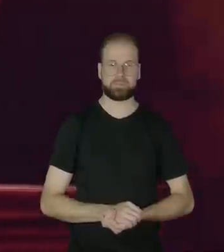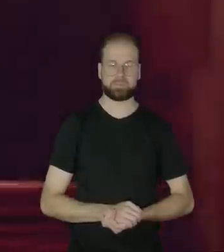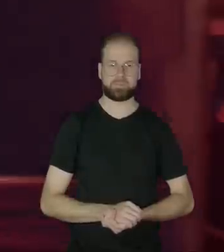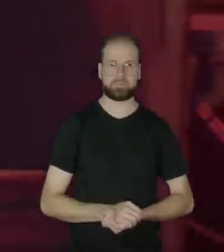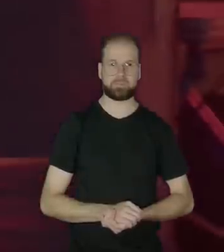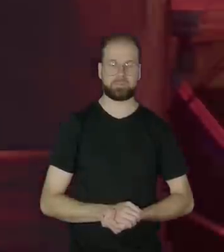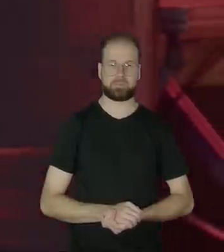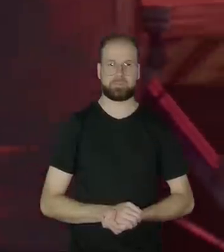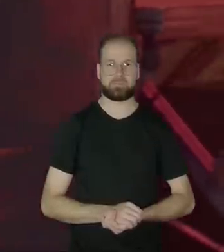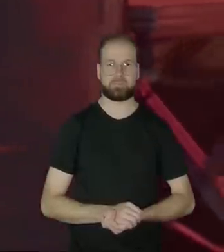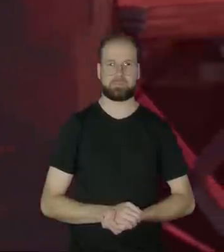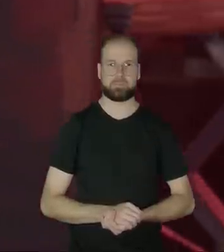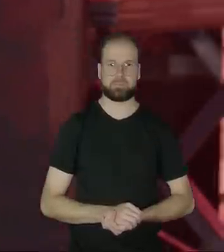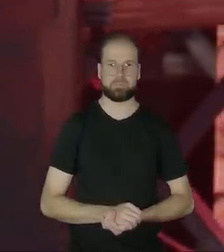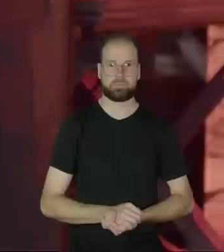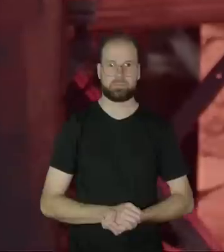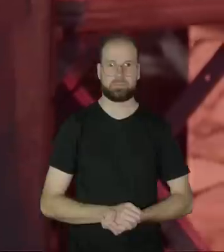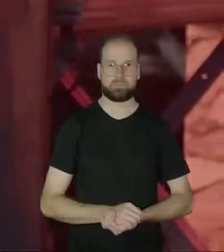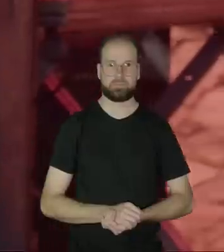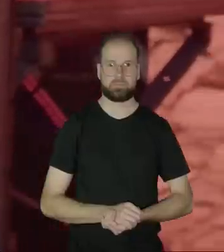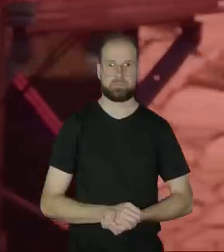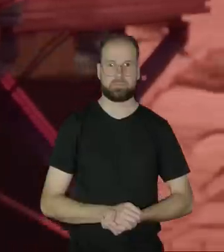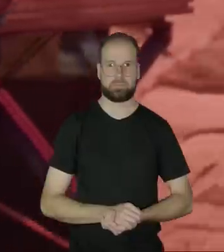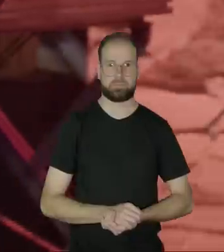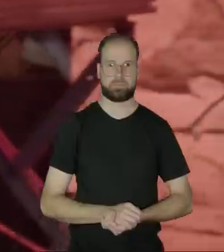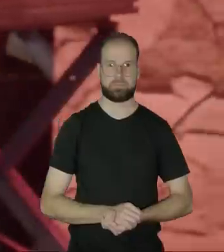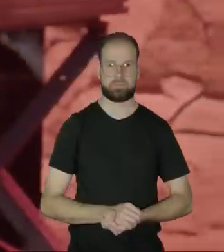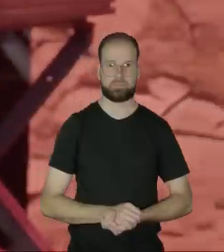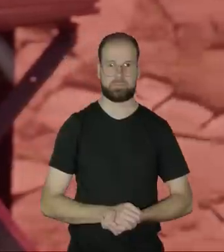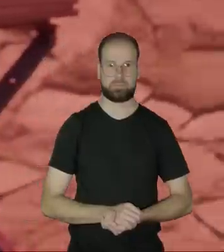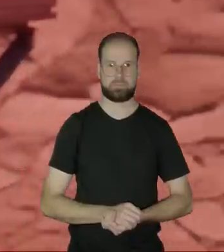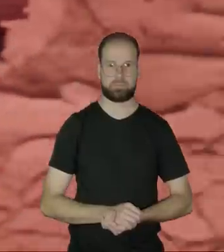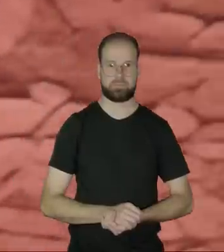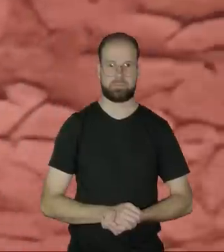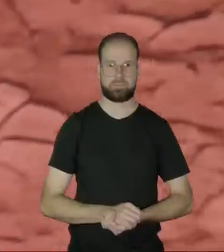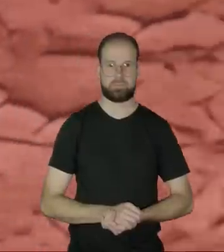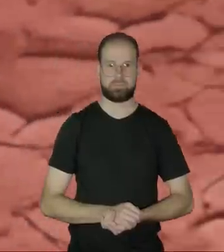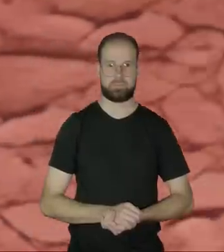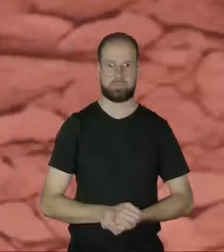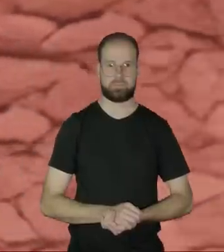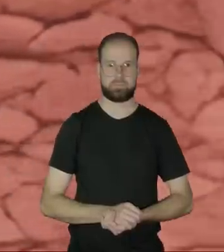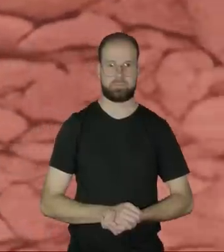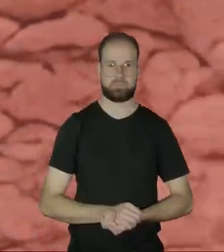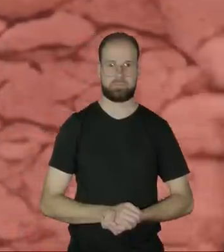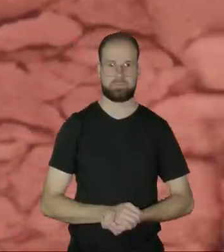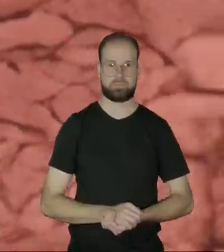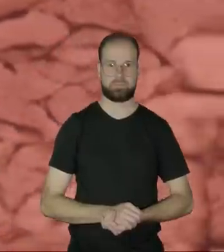Thank you.